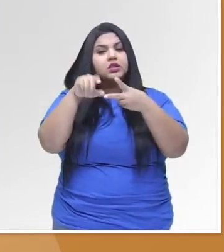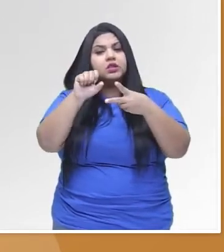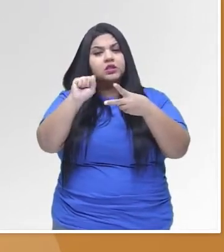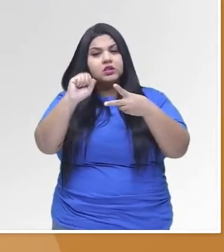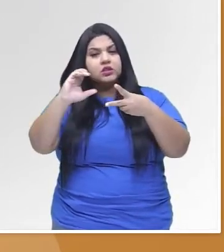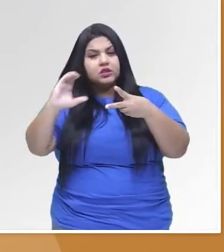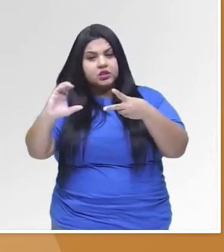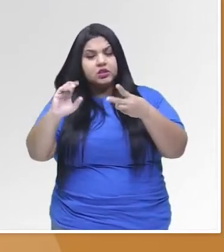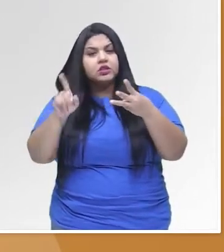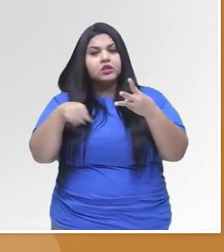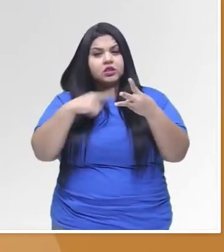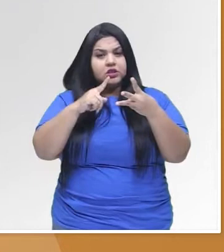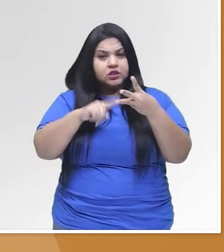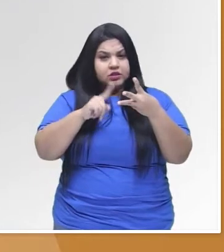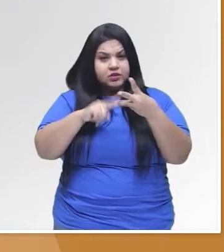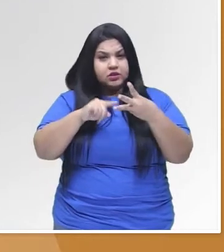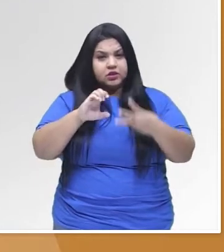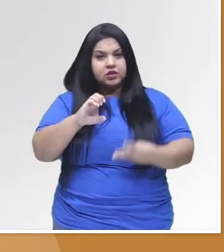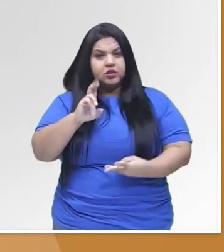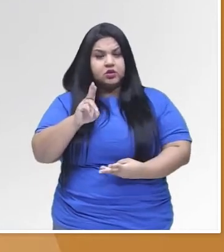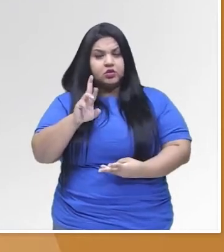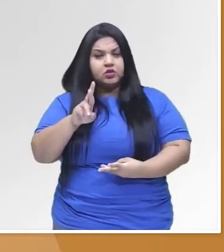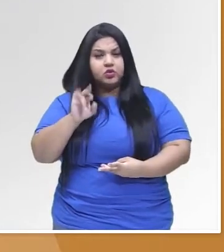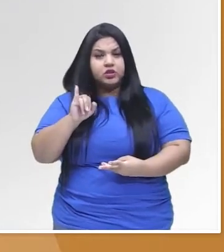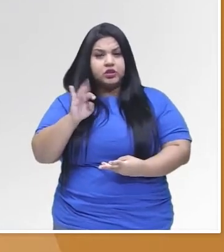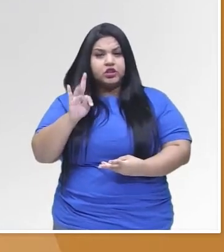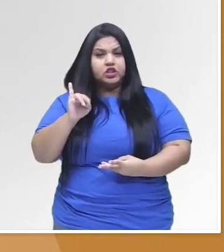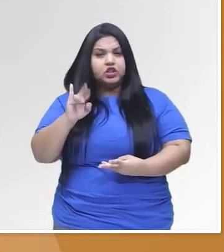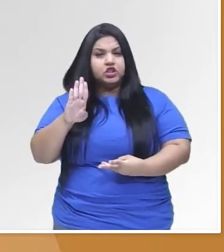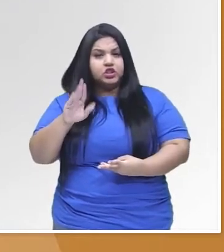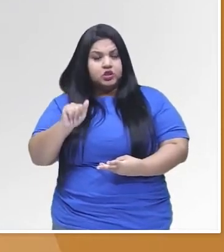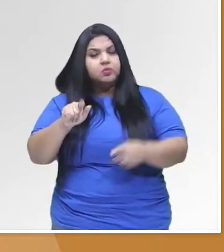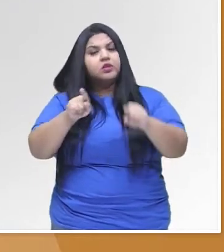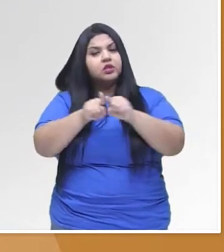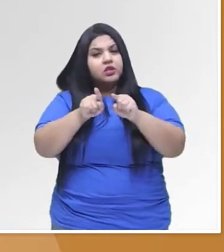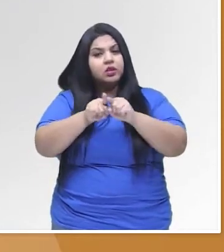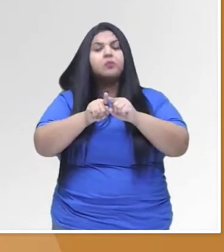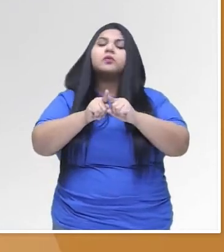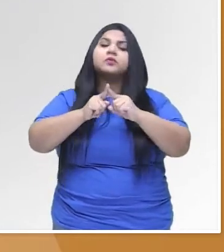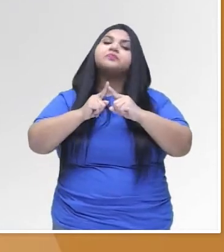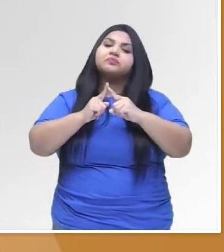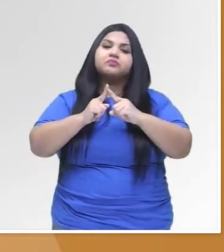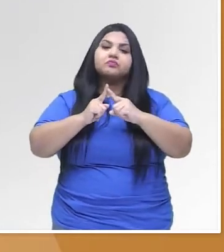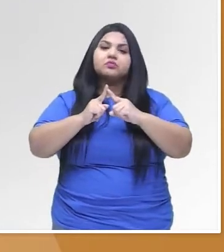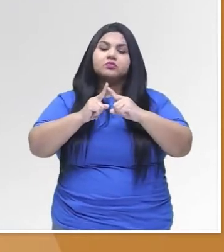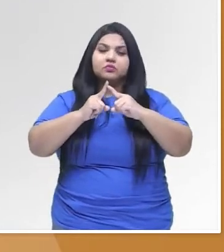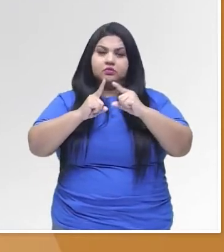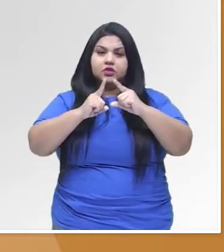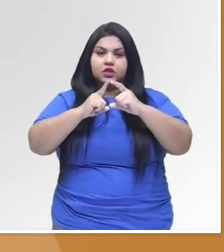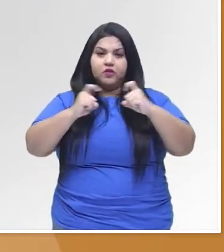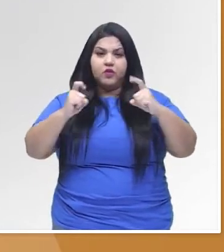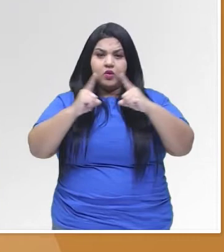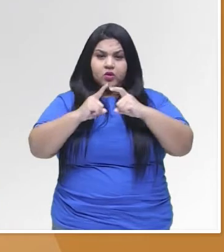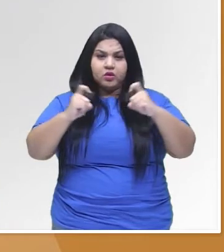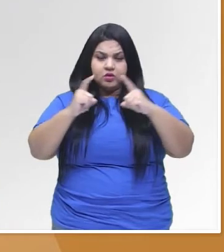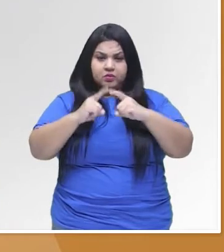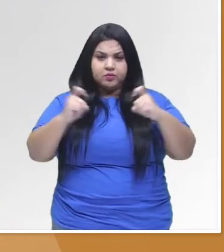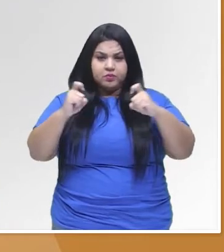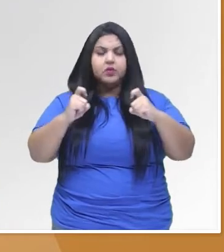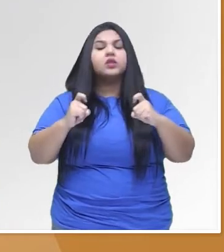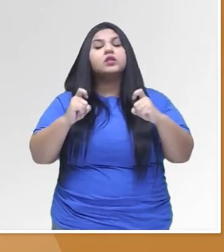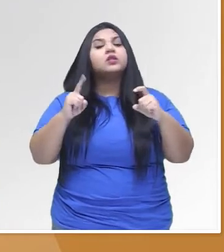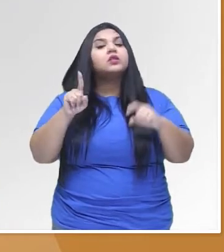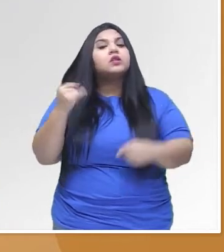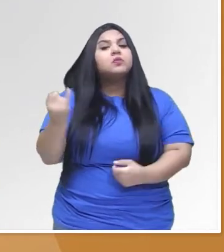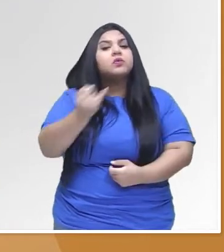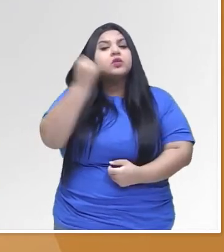Alegre, Curitiba e Florianópolis também, cidades muito influentes na região sul do Brasil. É